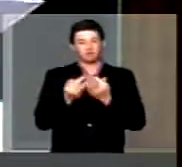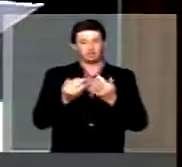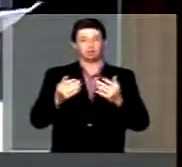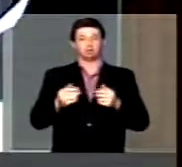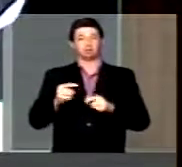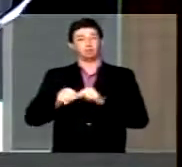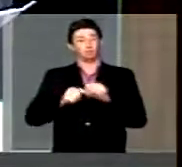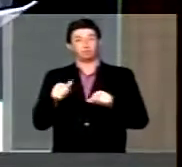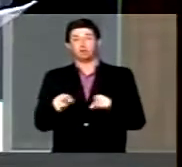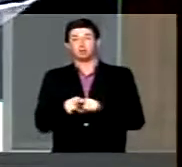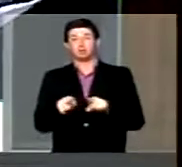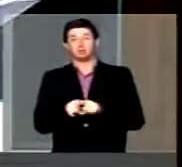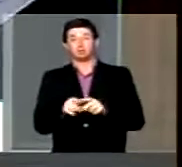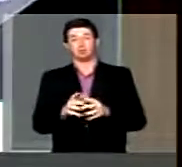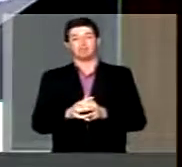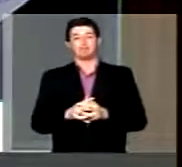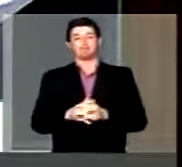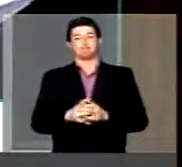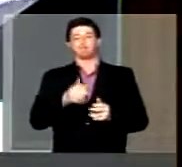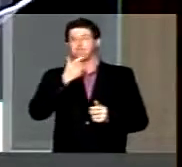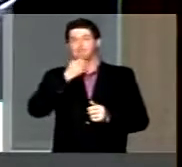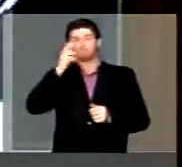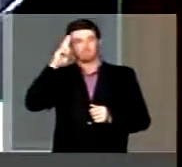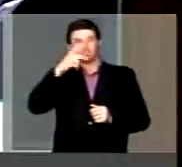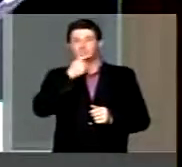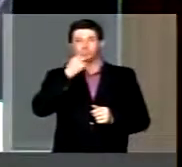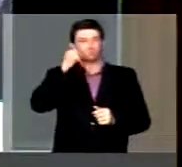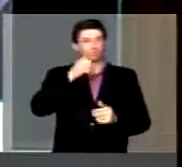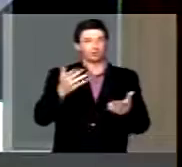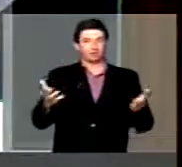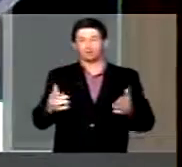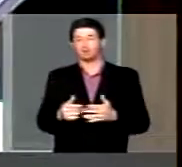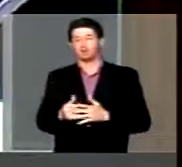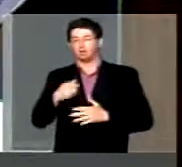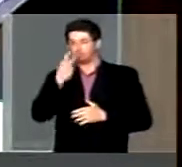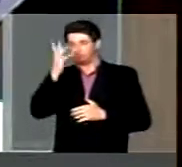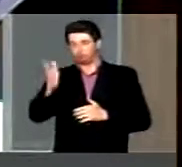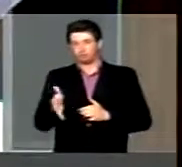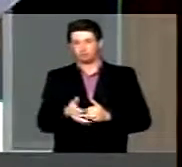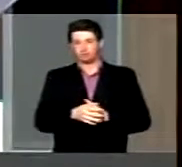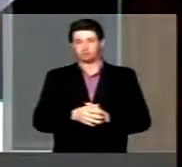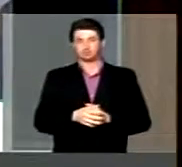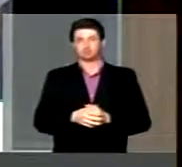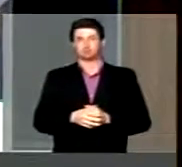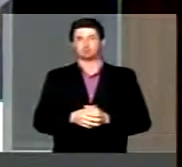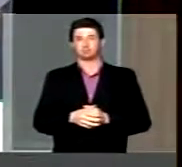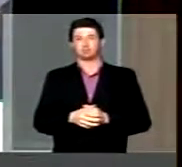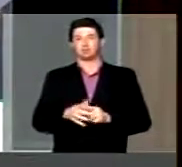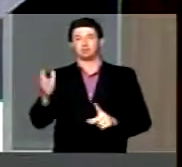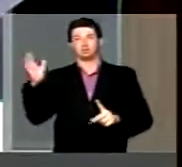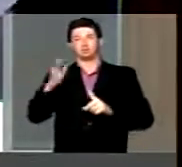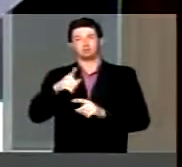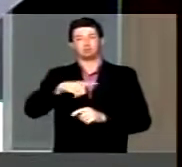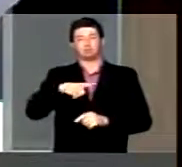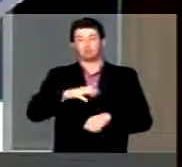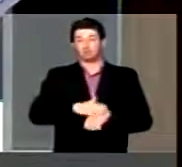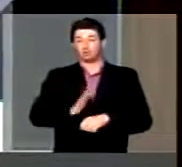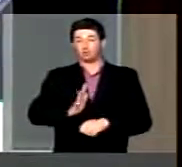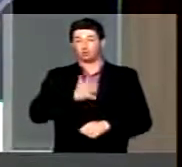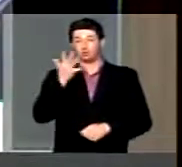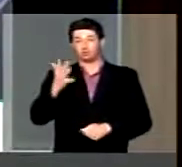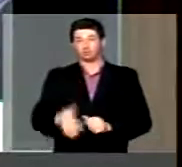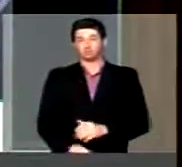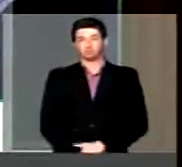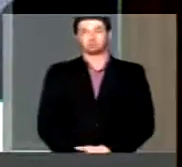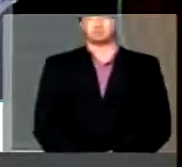famílias alterados. Senhoras e senhores, como já dissemos, um dos efeitos mais